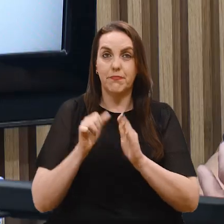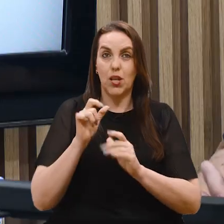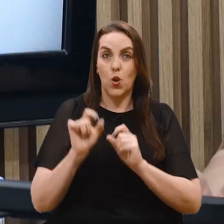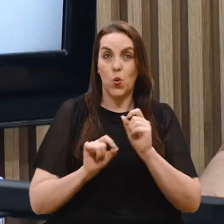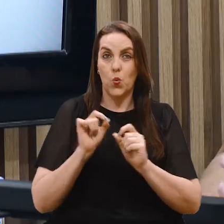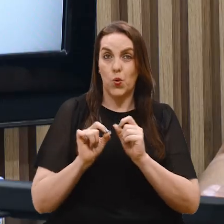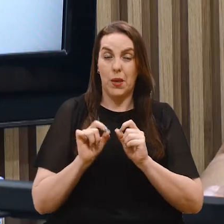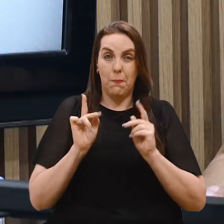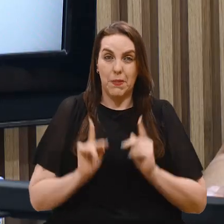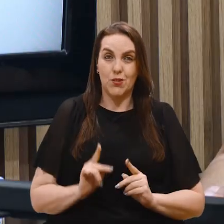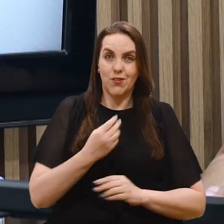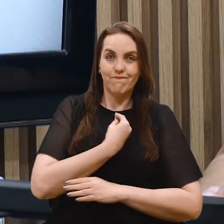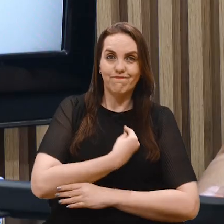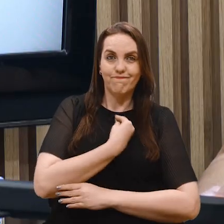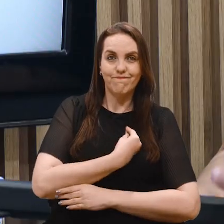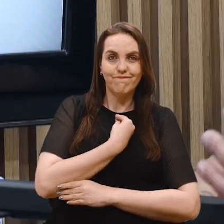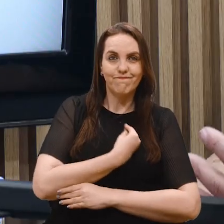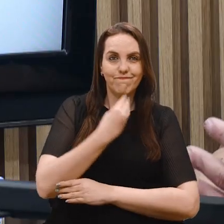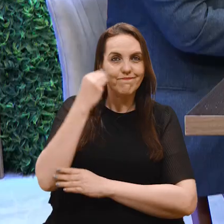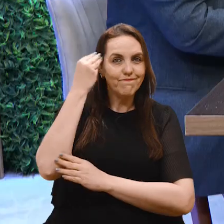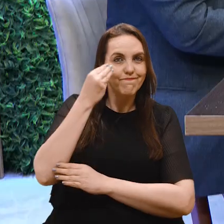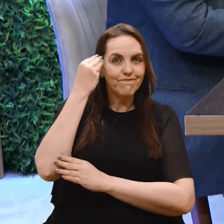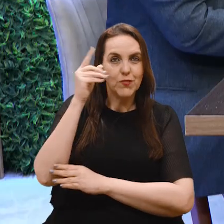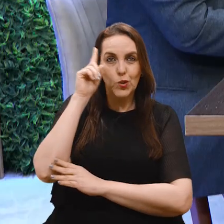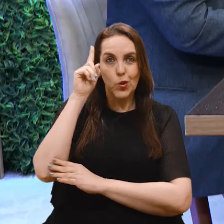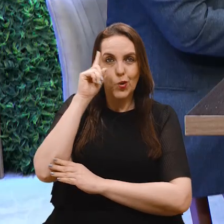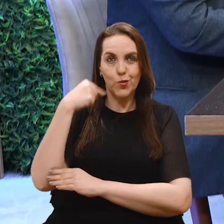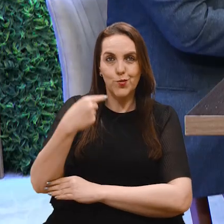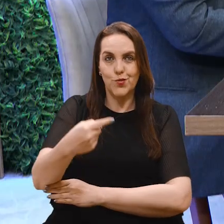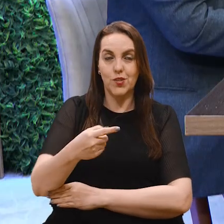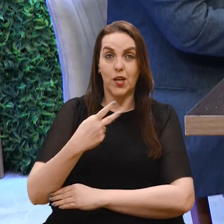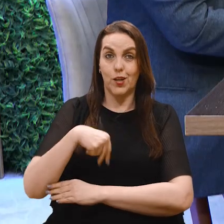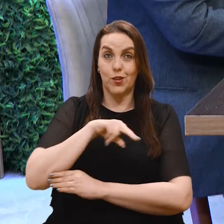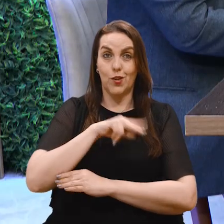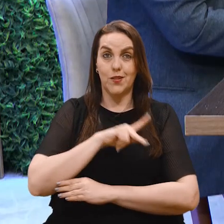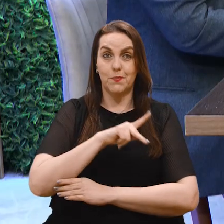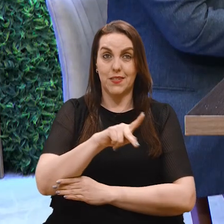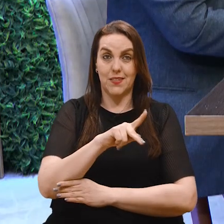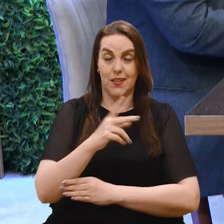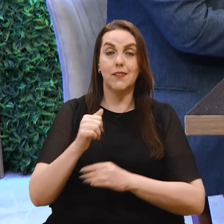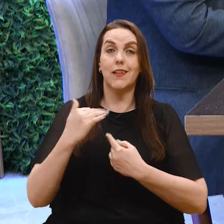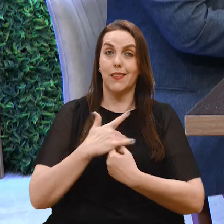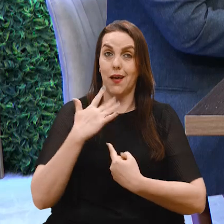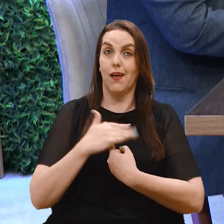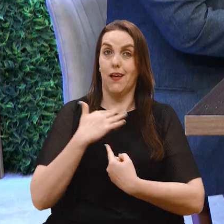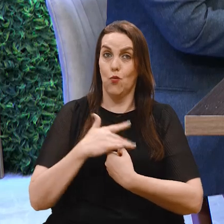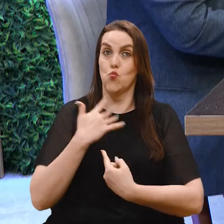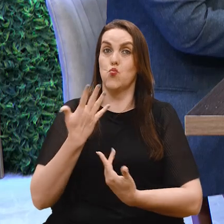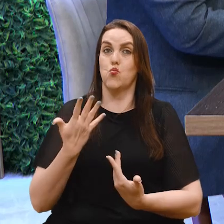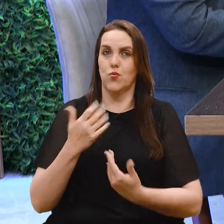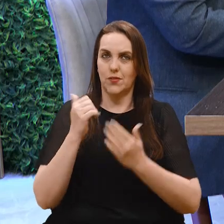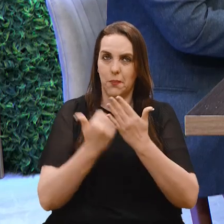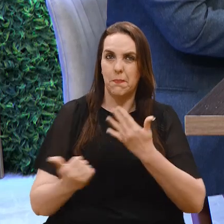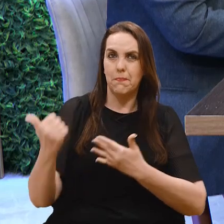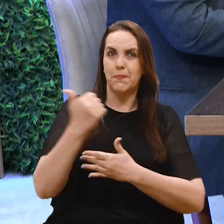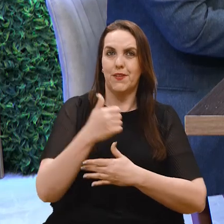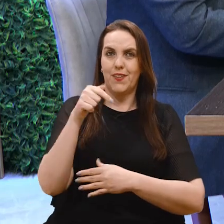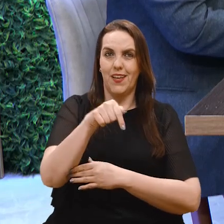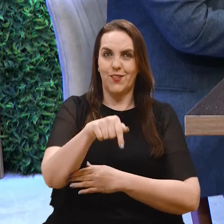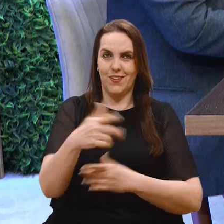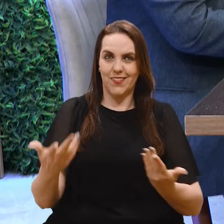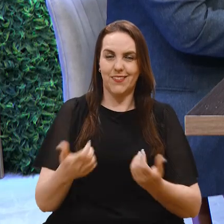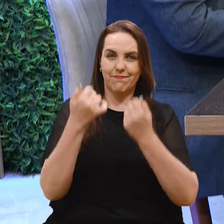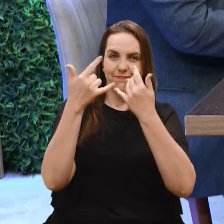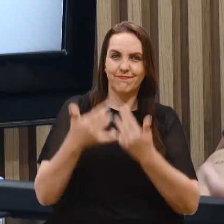quem está lá no dia a dia, né? E nós, presidentes, acabamos sempre recebendo bastante demanda. Então é um privilégio a gente poder trazer